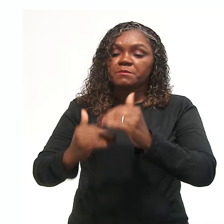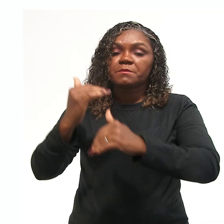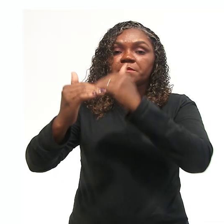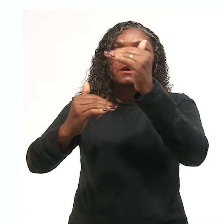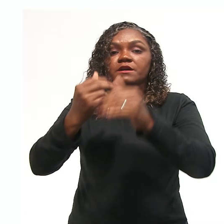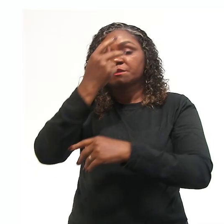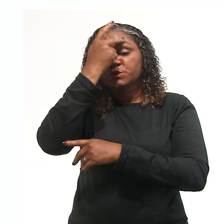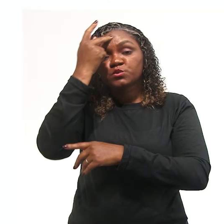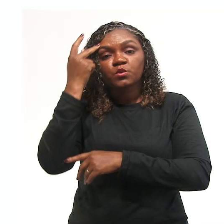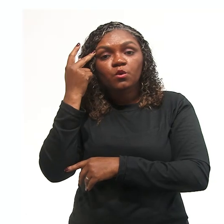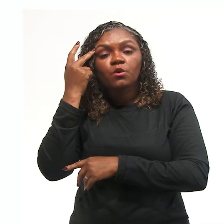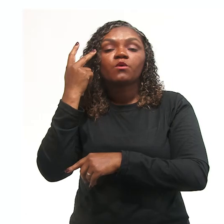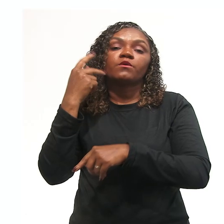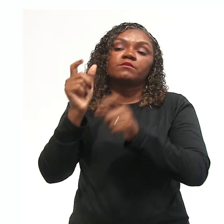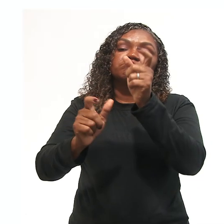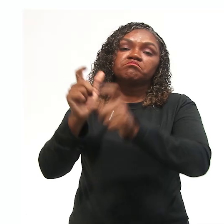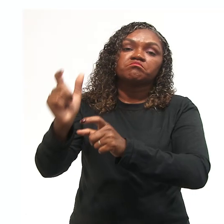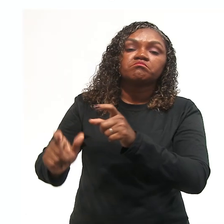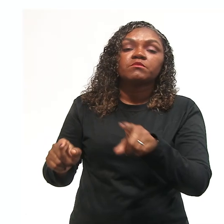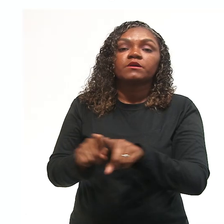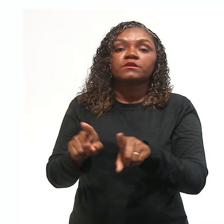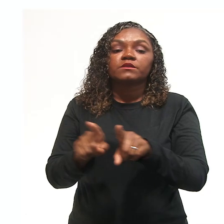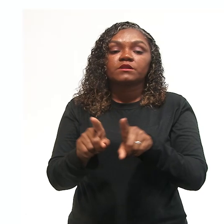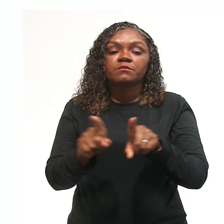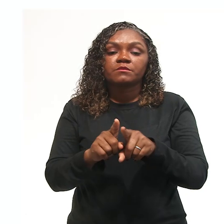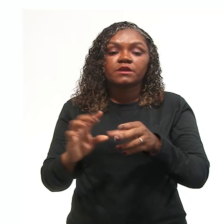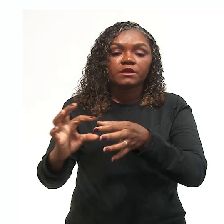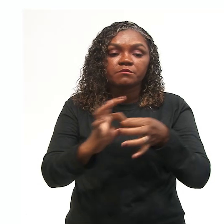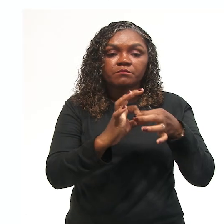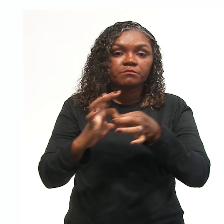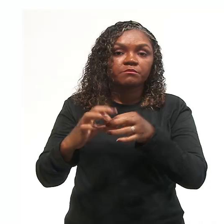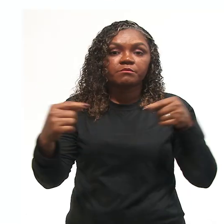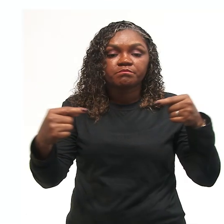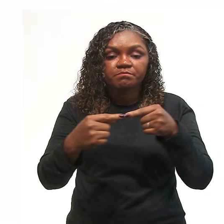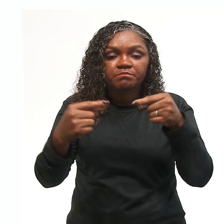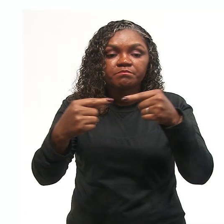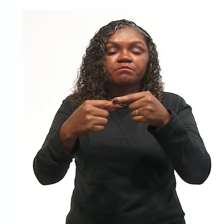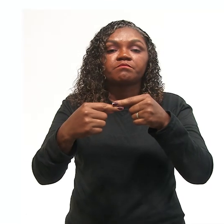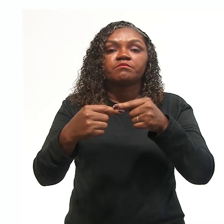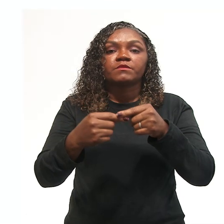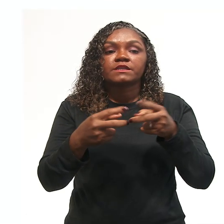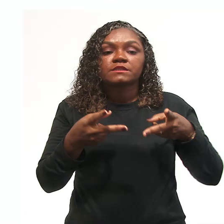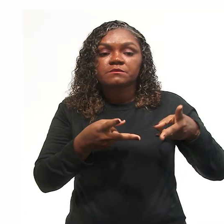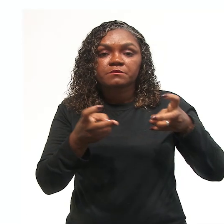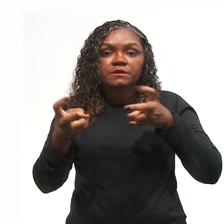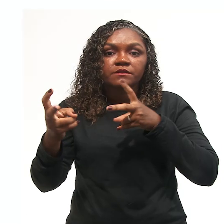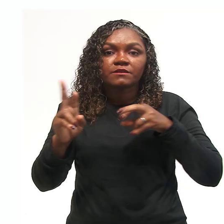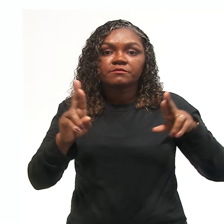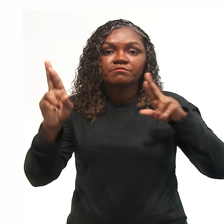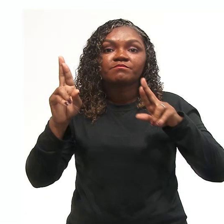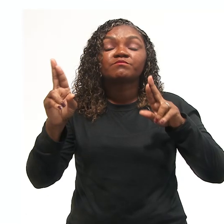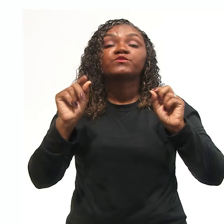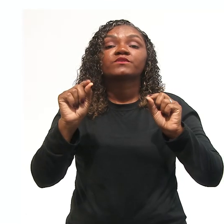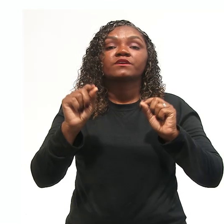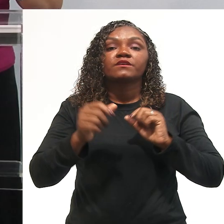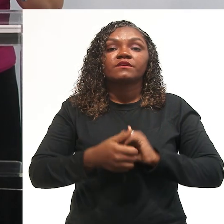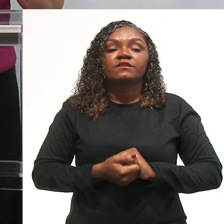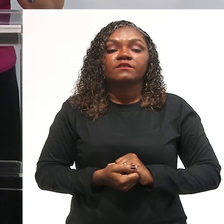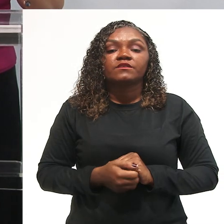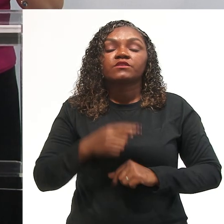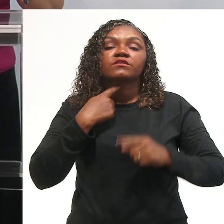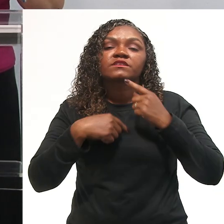pessoas, conciliação das expectativas, políticas, questões